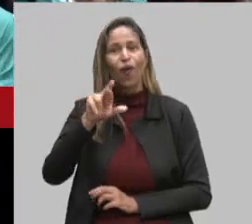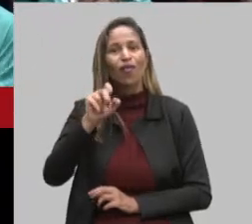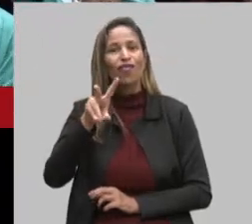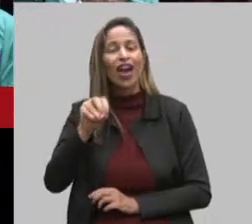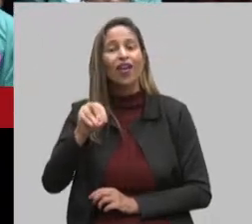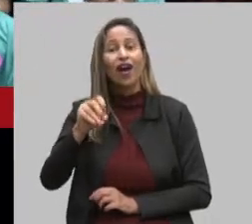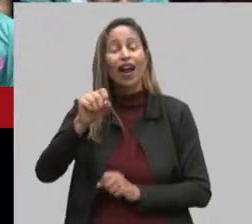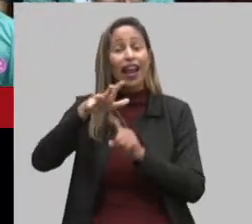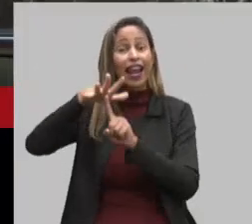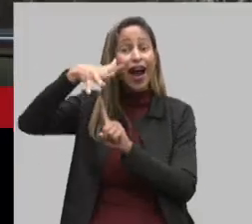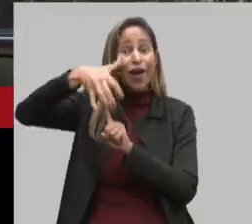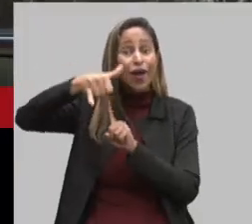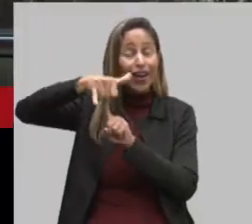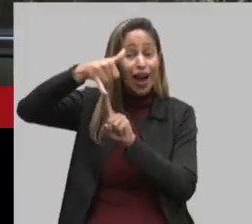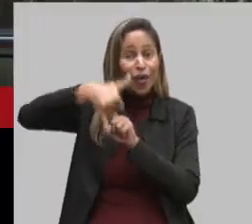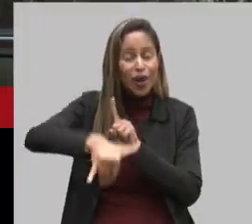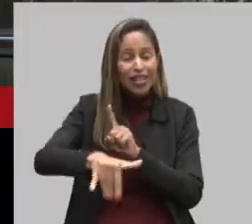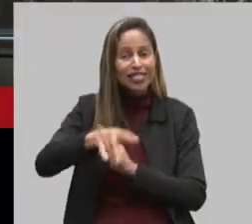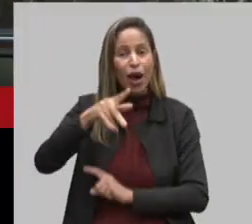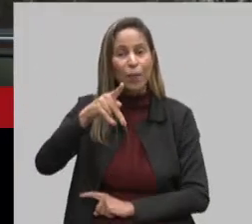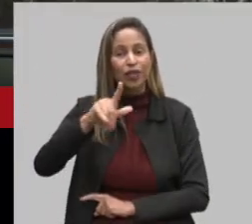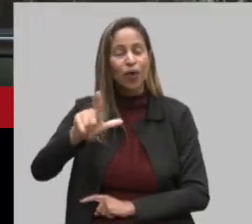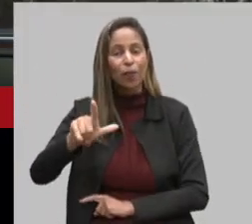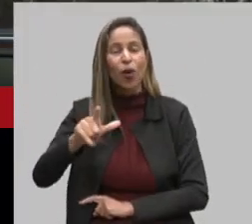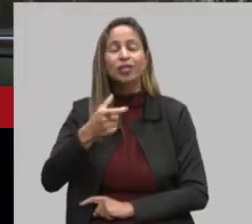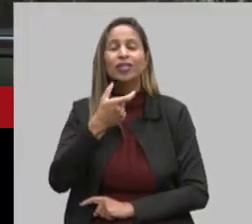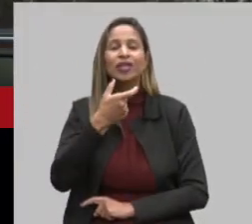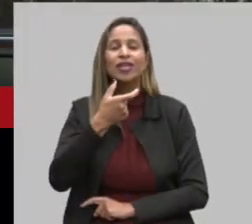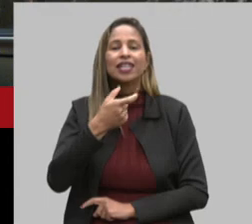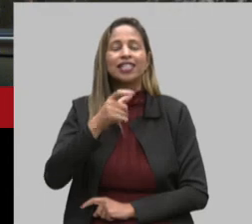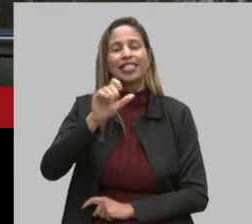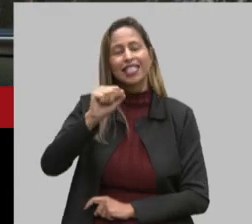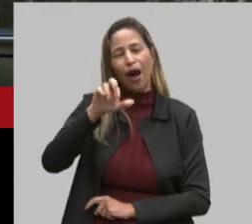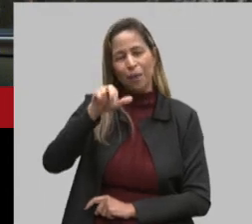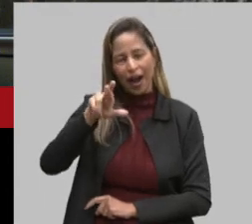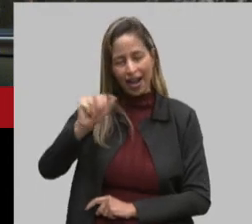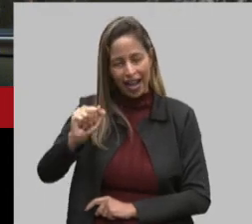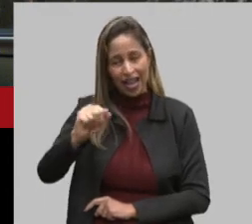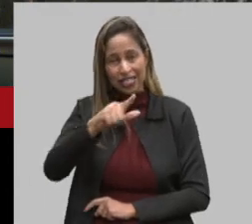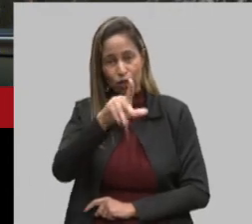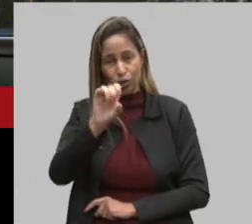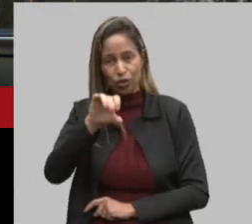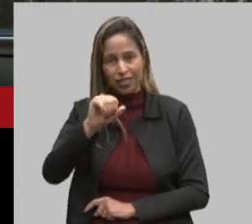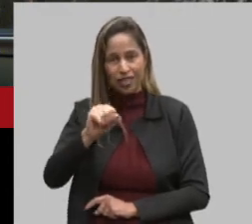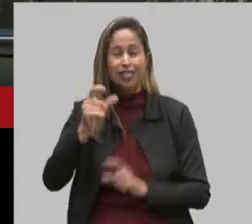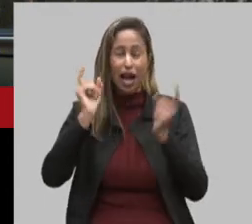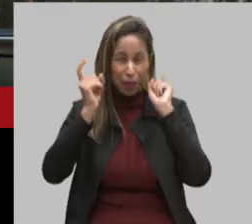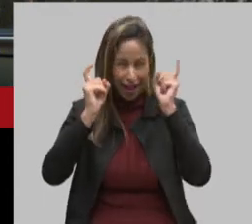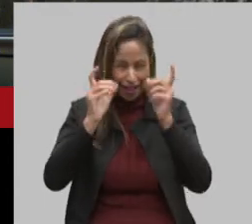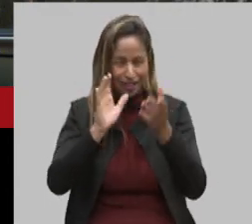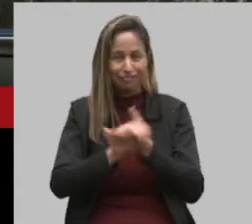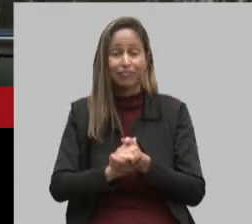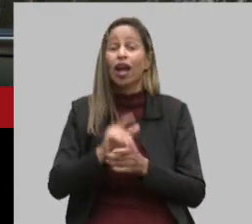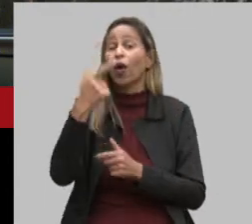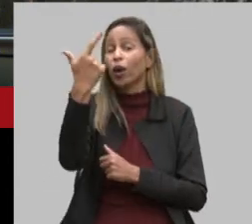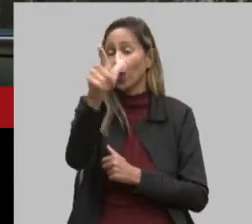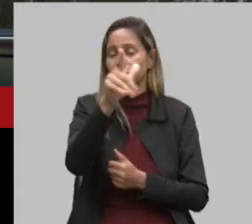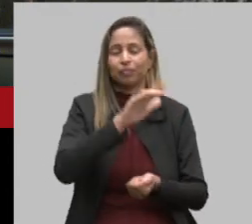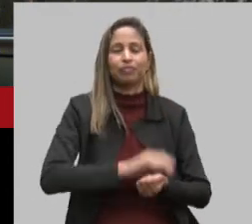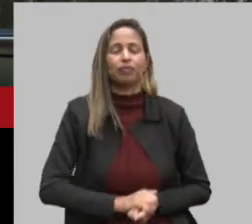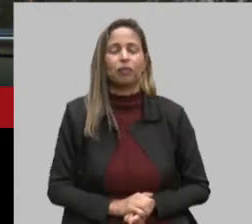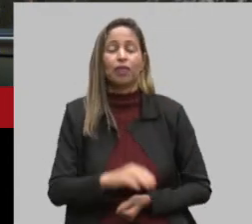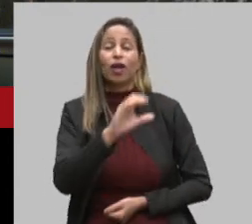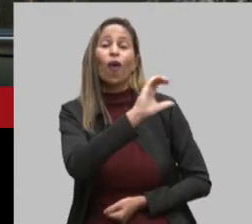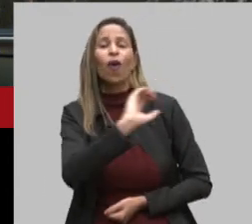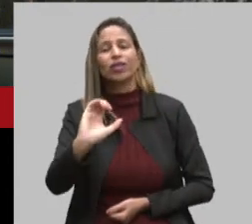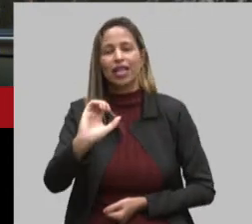Santa Pedro Leopoldo Sabará e São José da Lapa muito bem vamos lá Noroeste agora coordenação